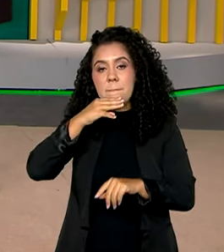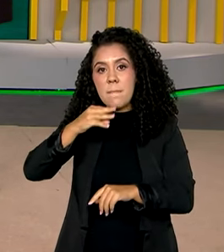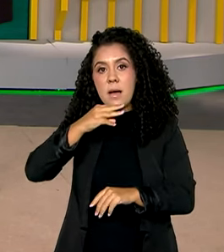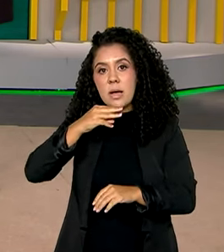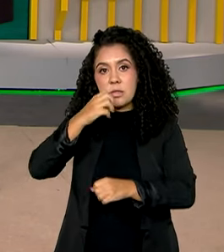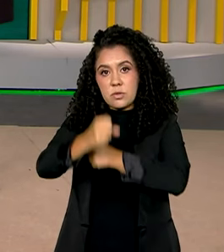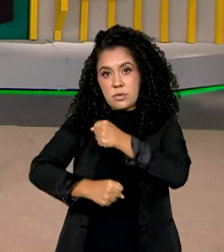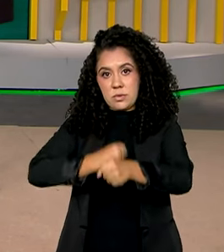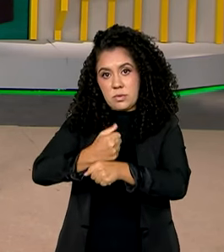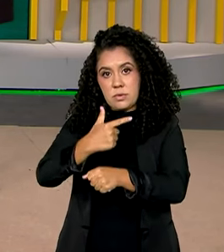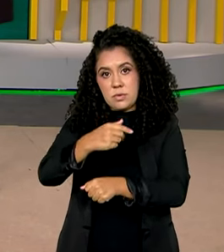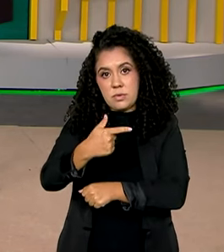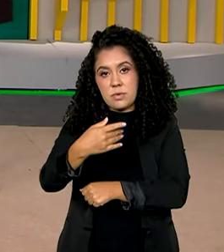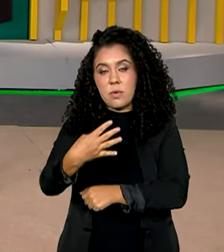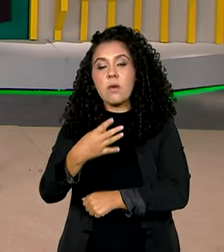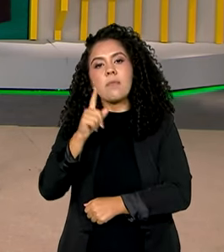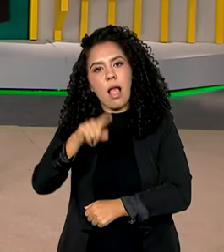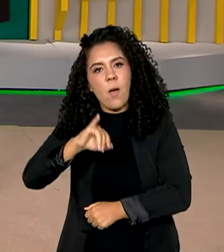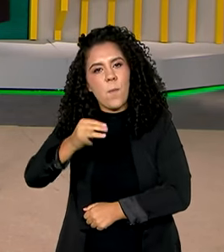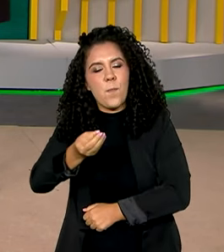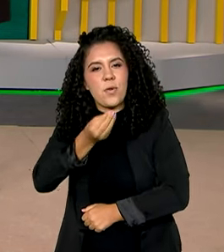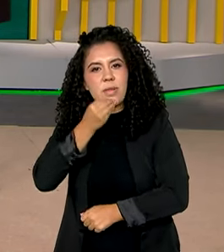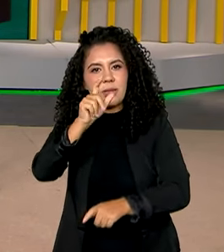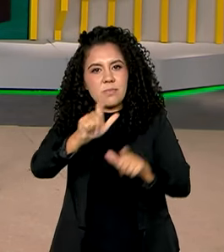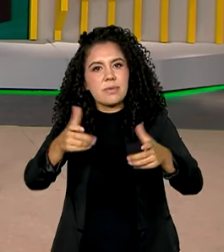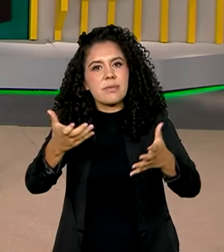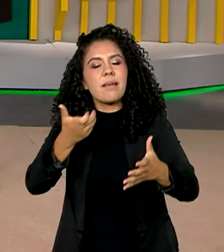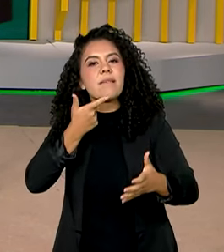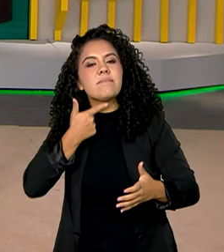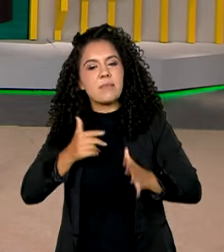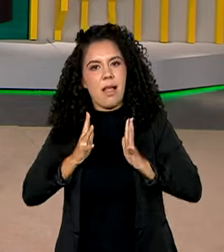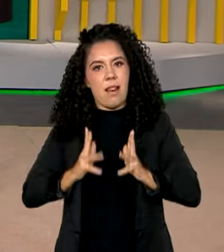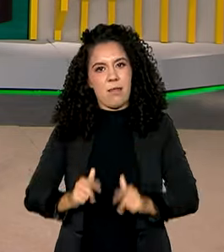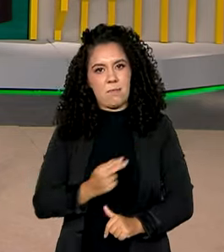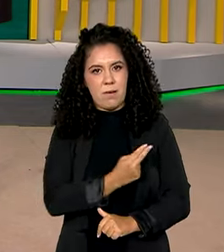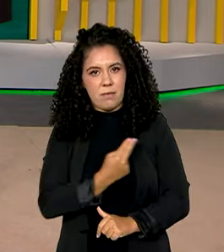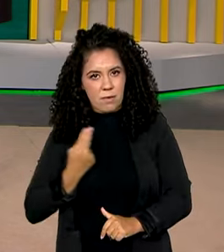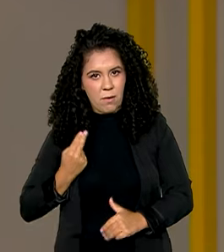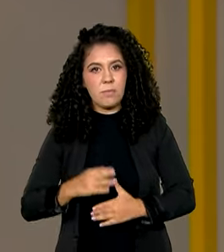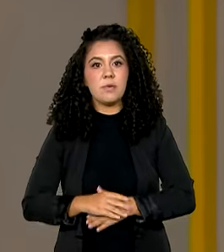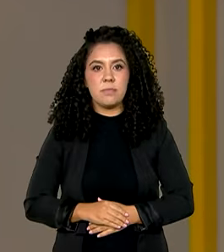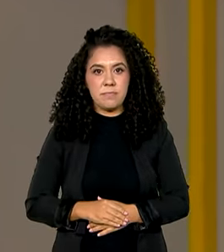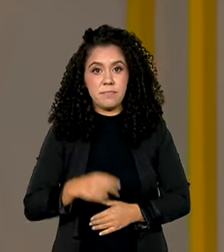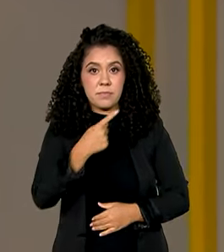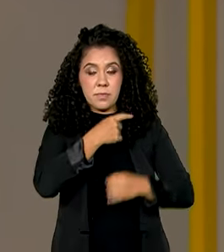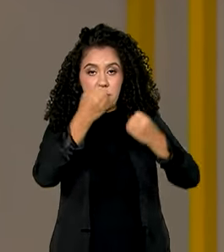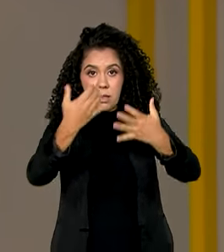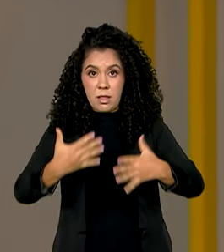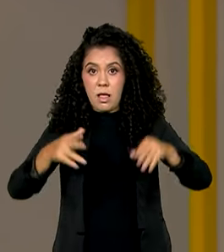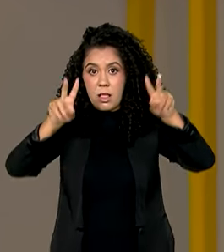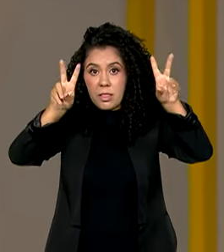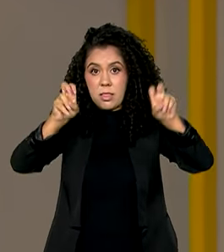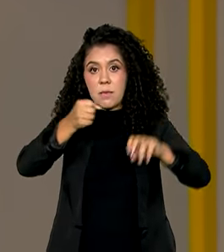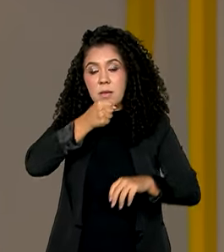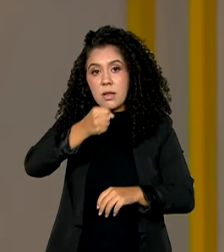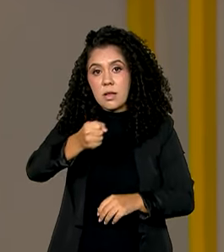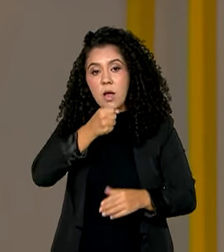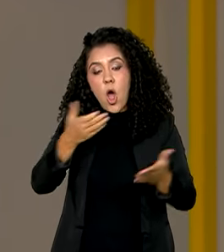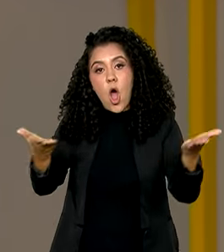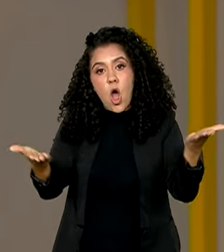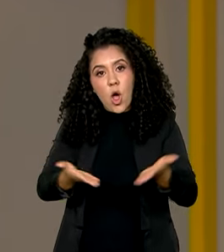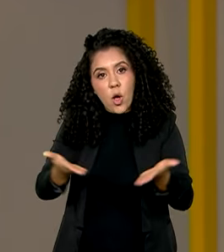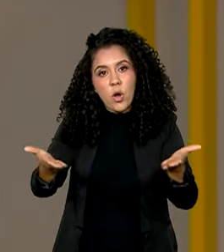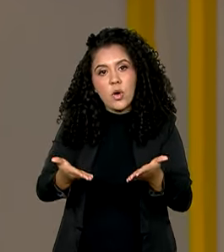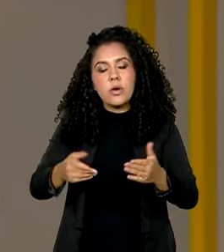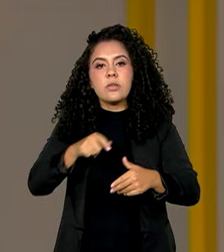Uma oportunidade para quem deseja colocar as contas em dia. E esse foi o tema da entrevista que eu gravei hoje com